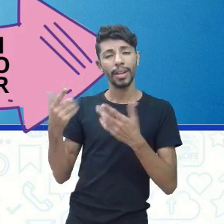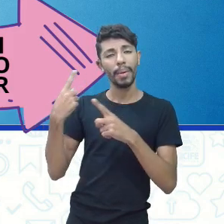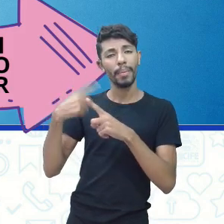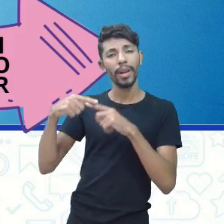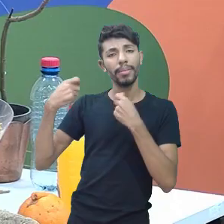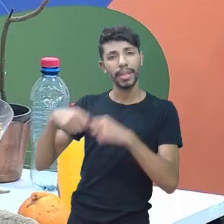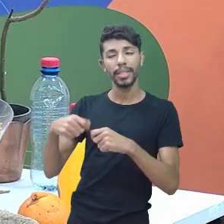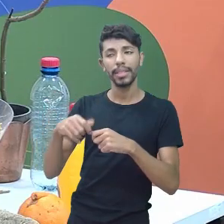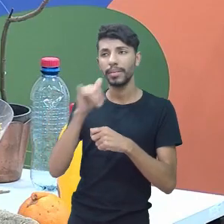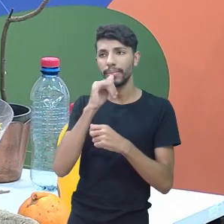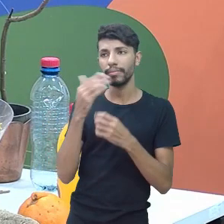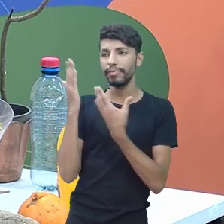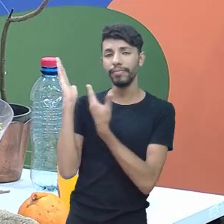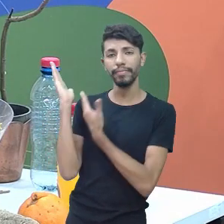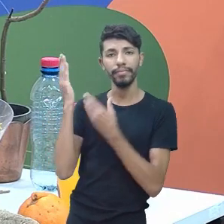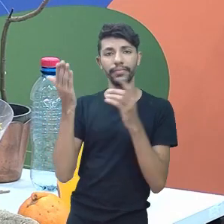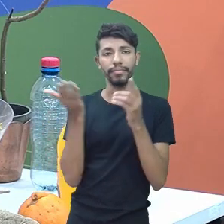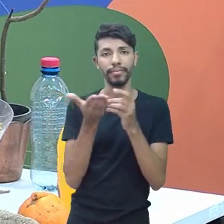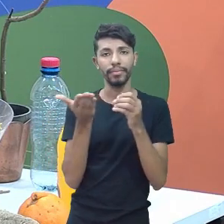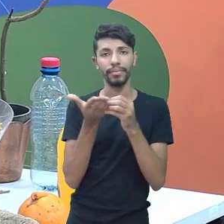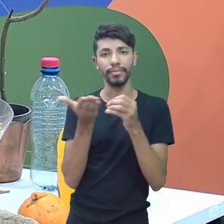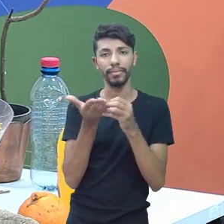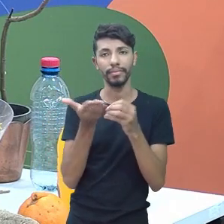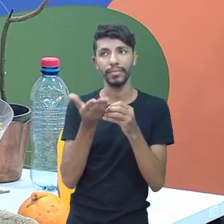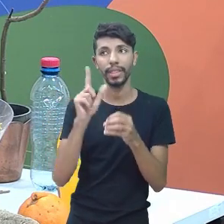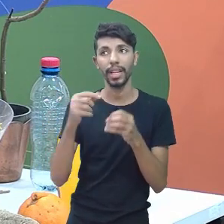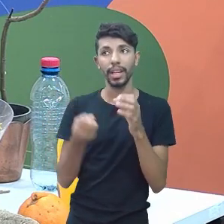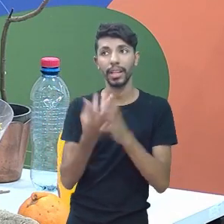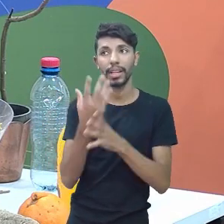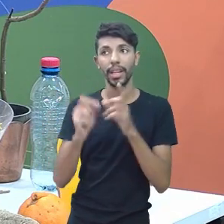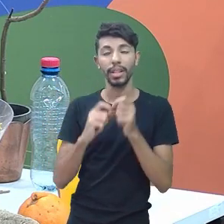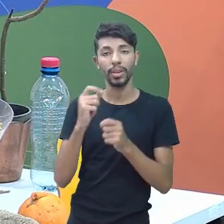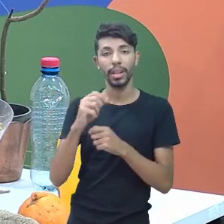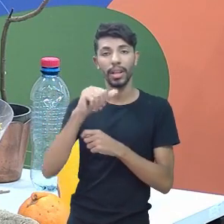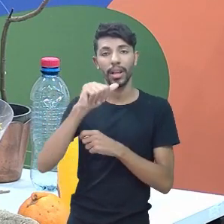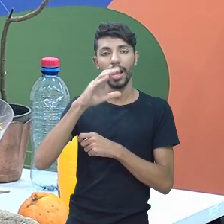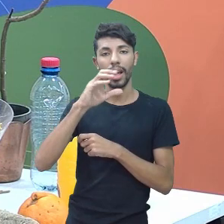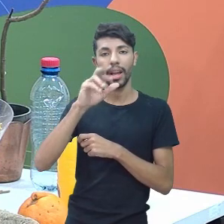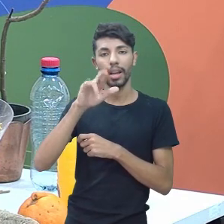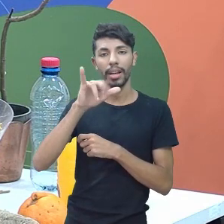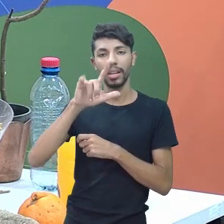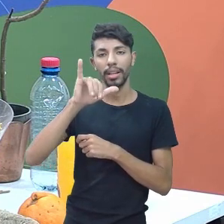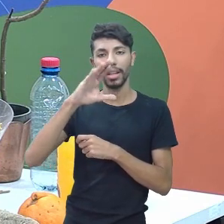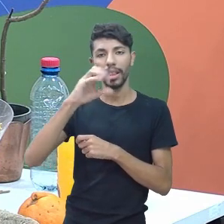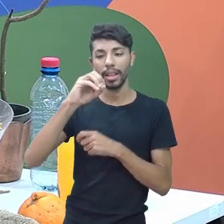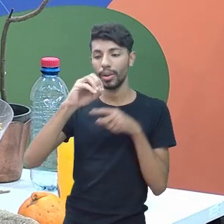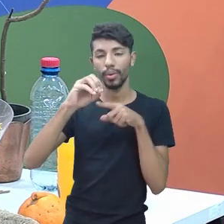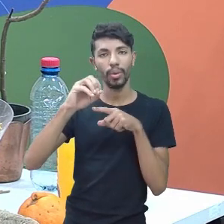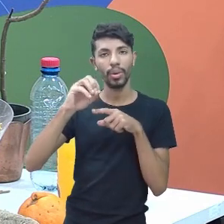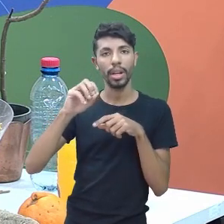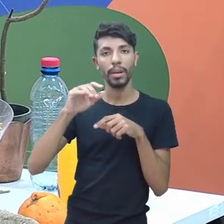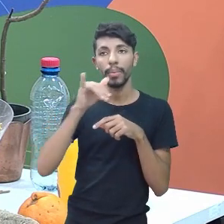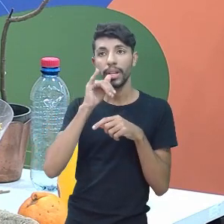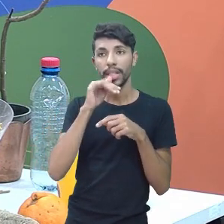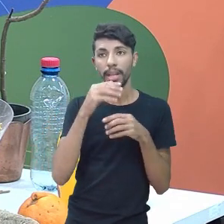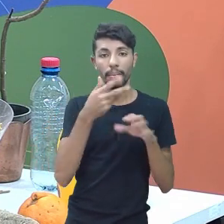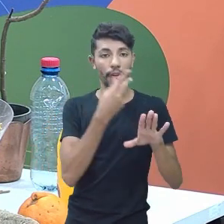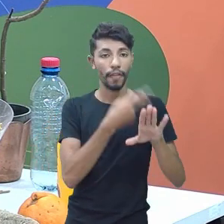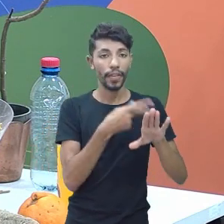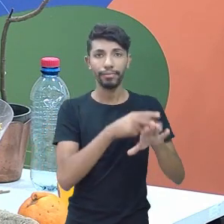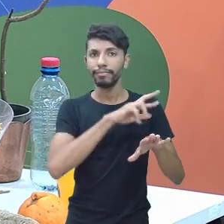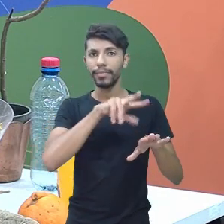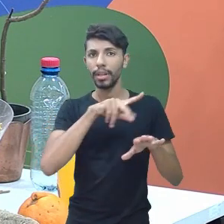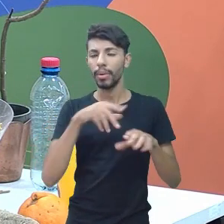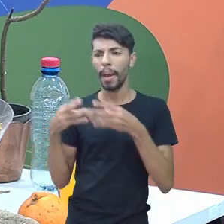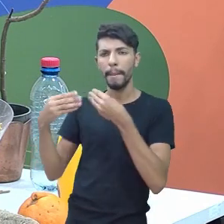mesmo, ela é feita de acrílico. Ela não é plástico nem é vidro. Então, ela tem uma vantagem por não ser vidro.